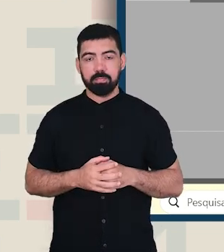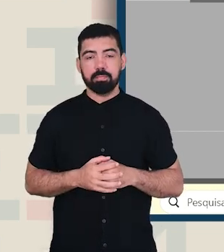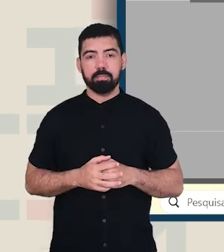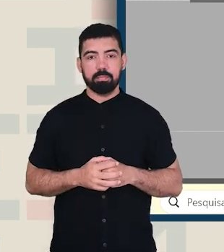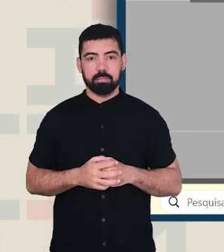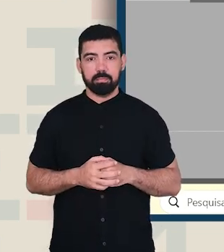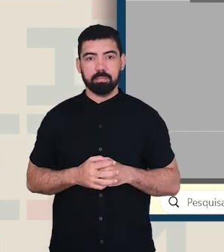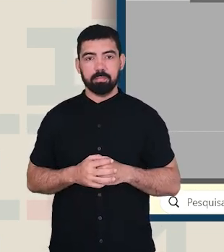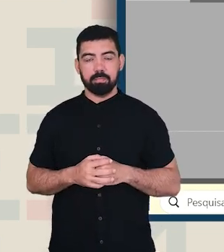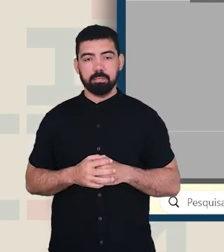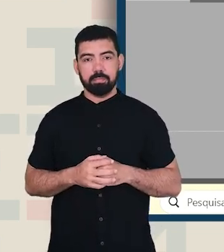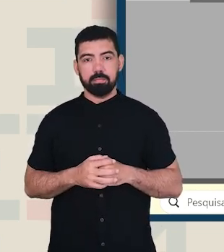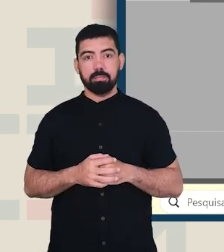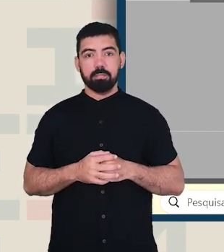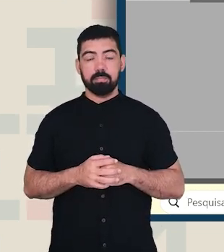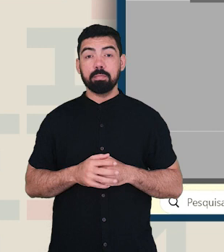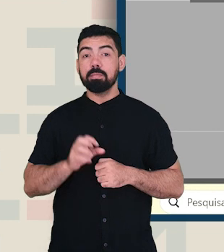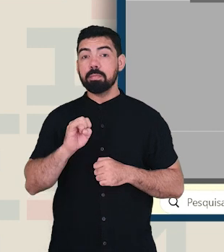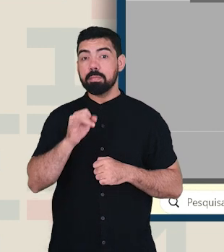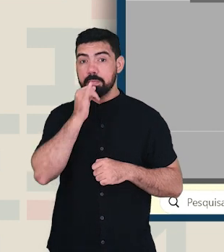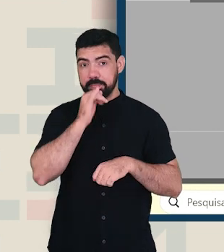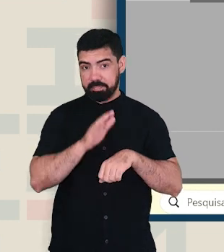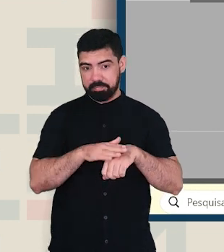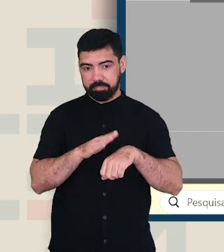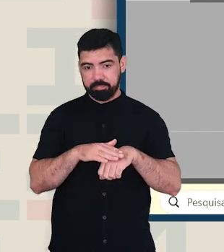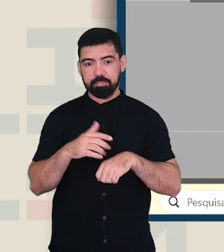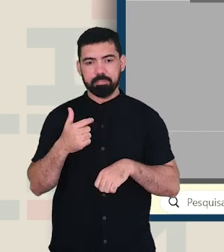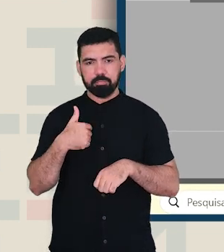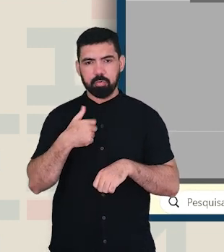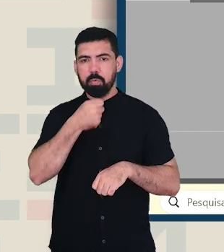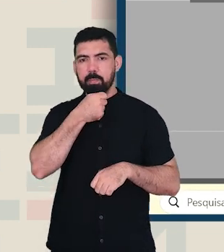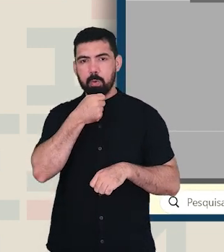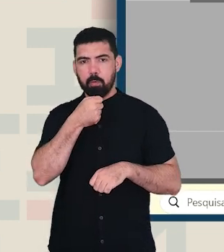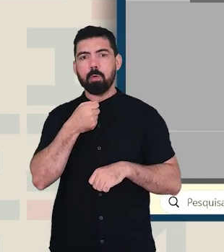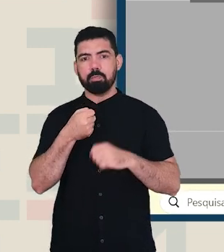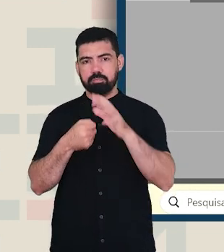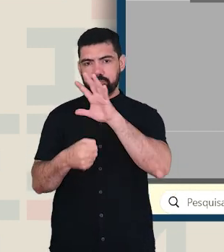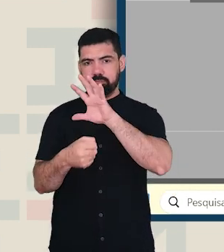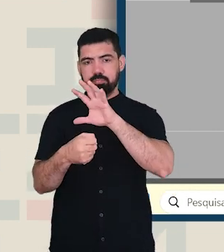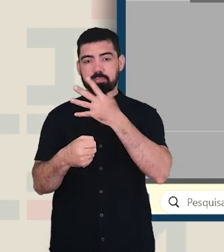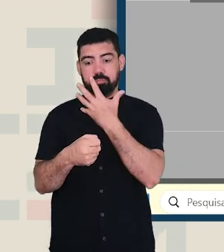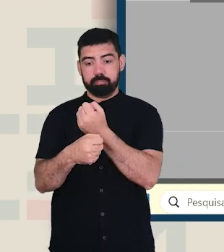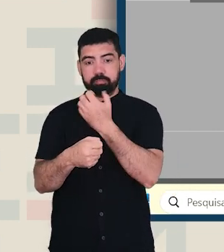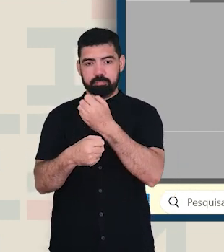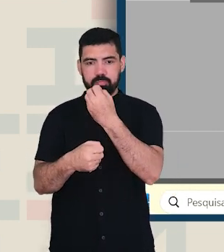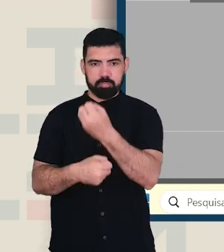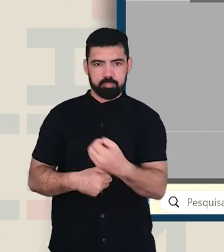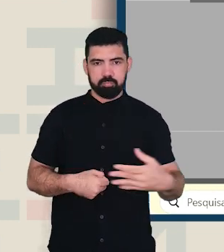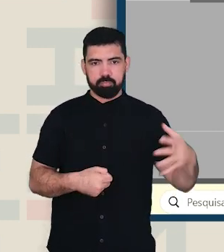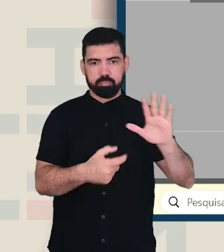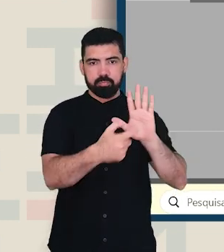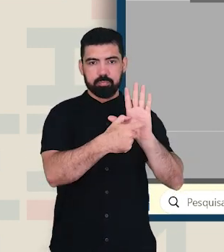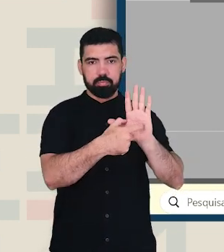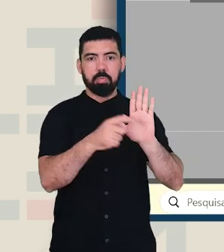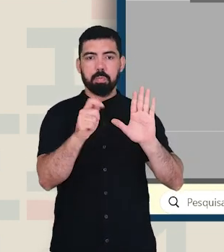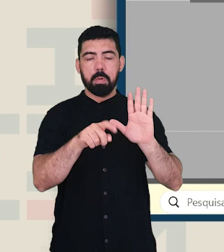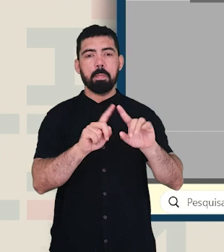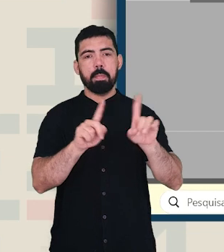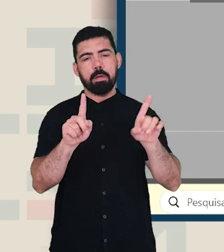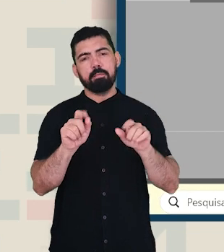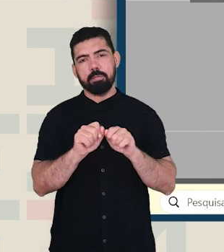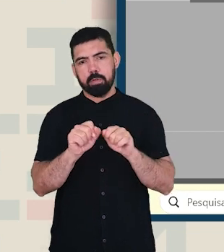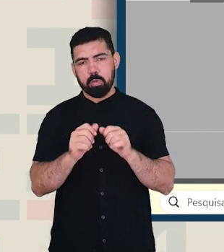O que acontece? Quando eu poderia estar entrando com um microfone para este programa, isso não vamos fazer hoje,